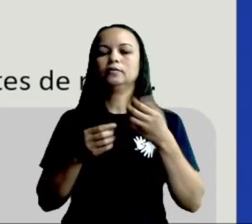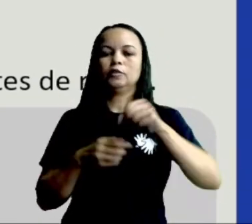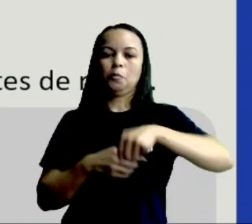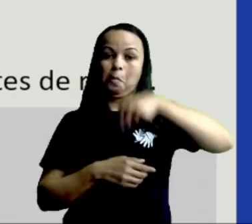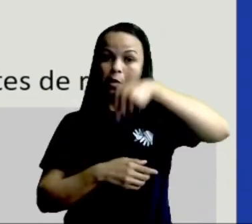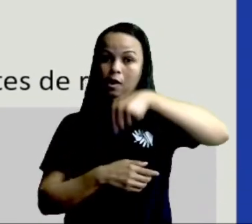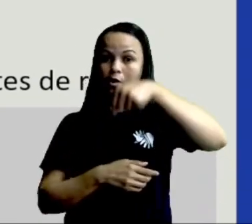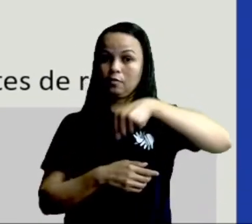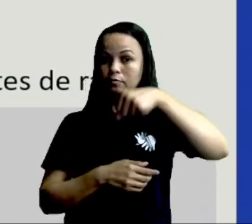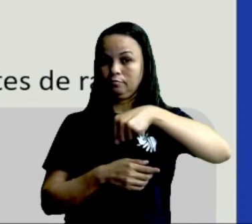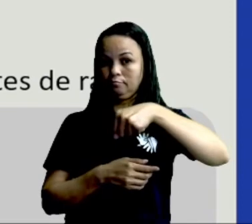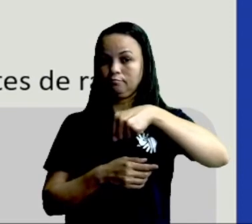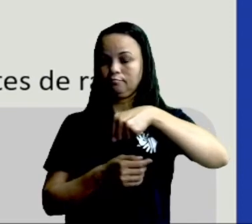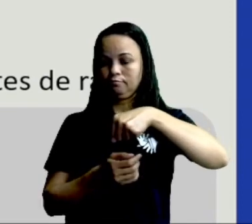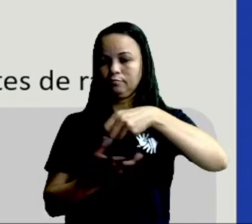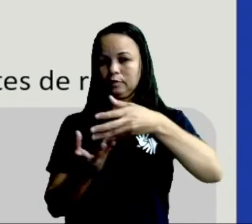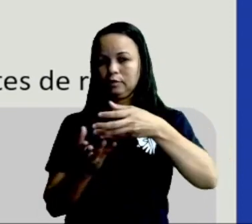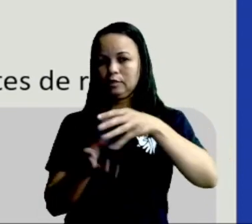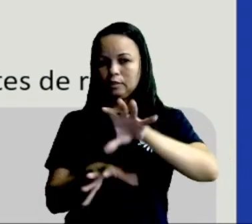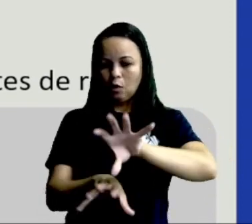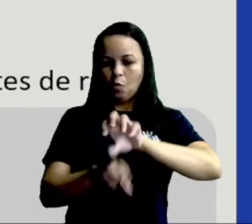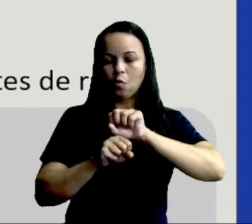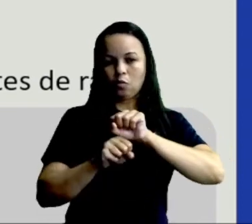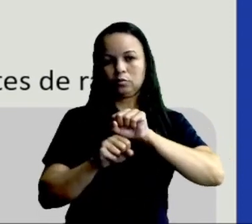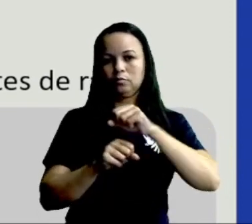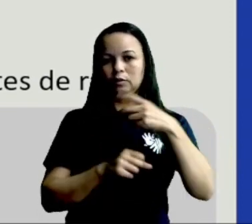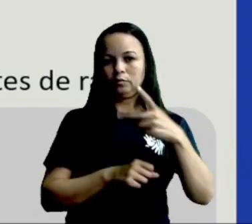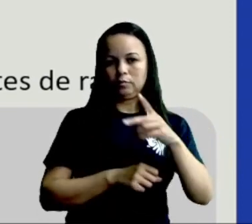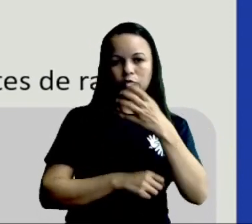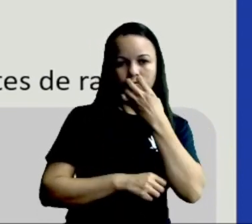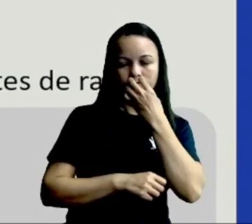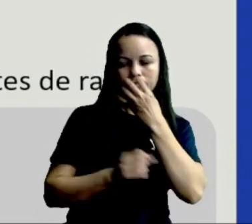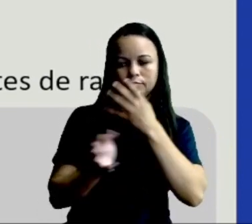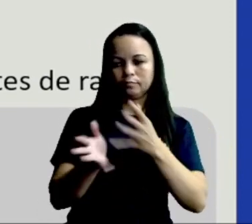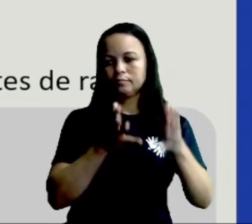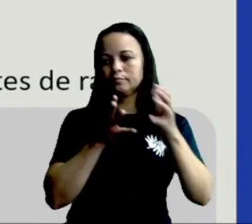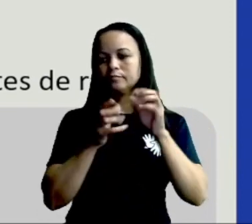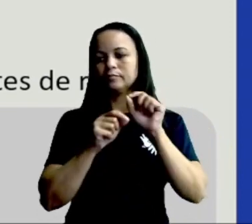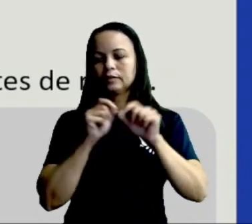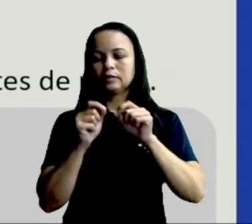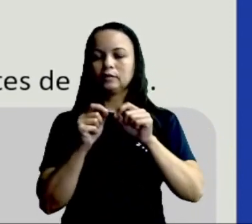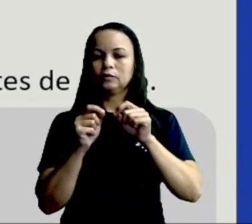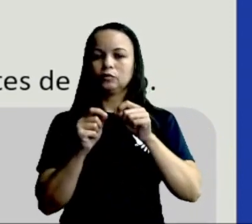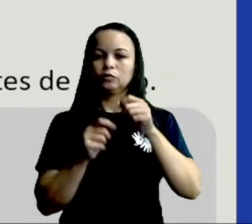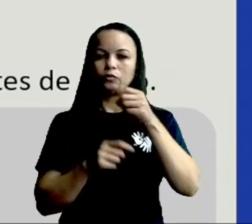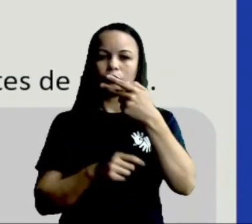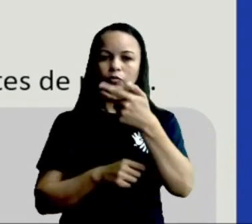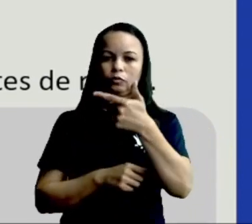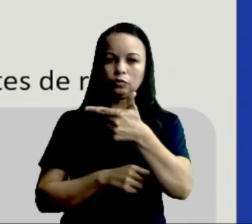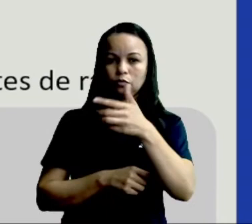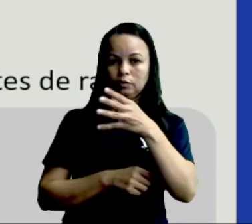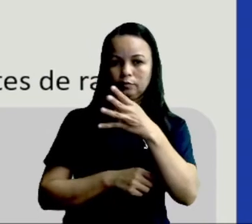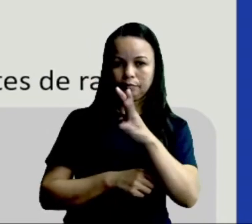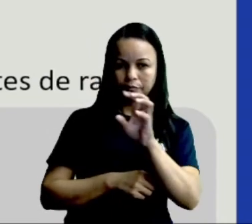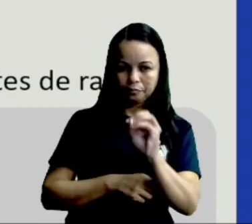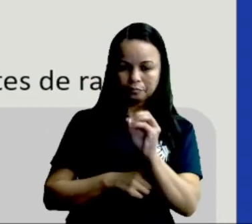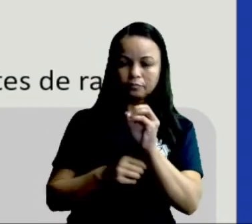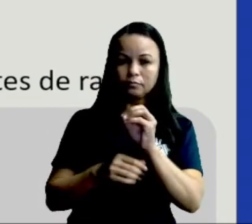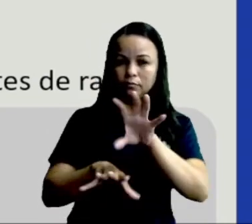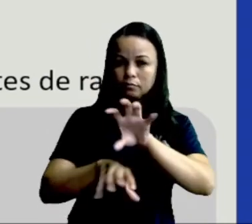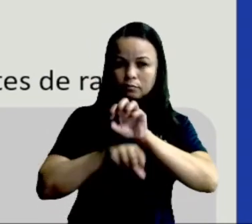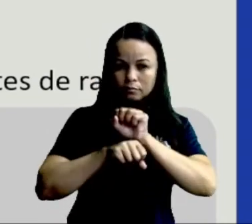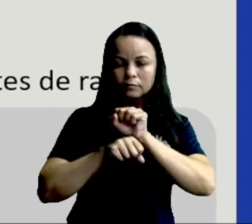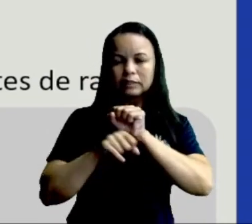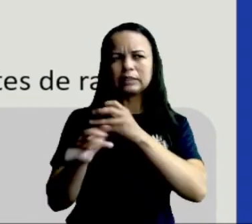pacotes, né, que são consumidos. Então, eu já sei que são 240 consumidos e eu quero saber